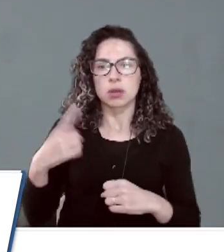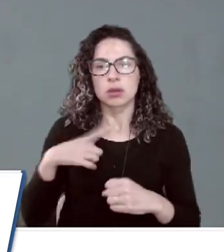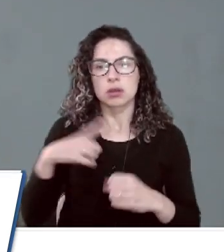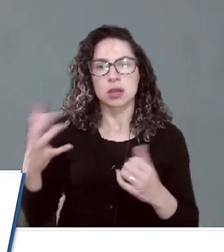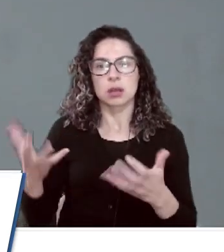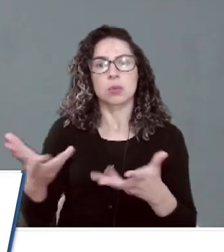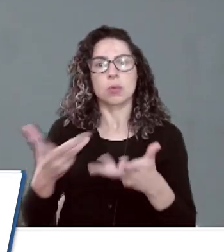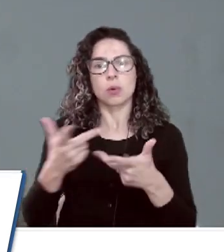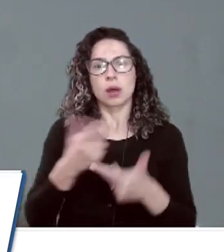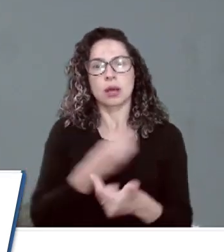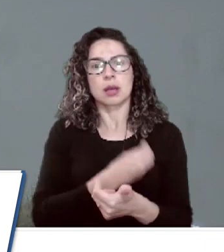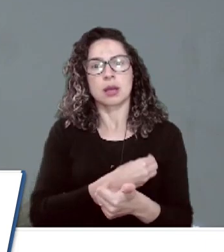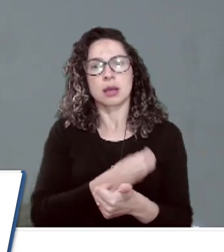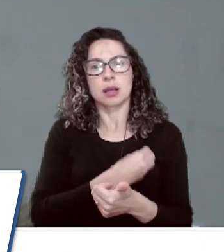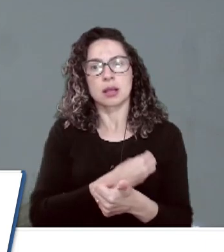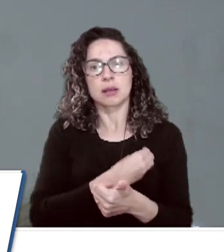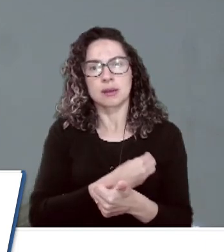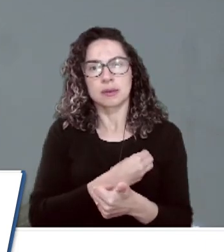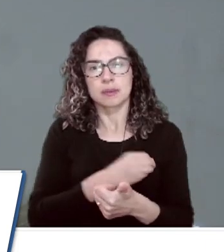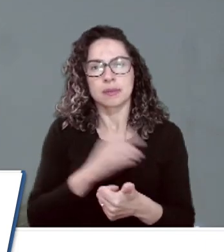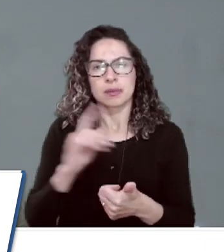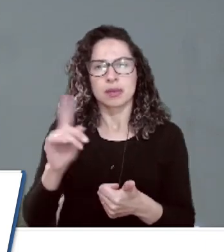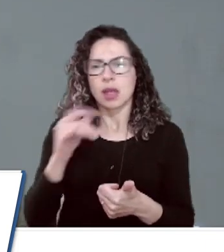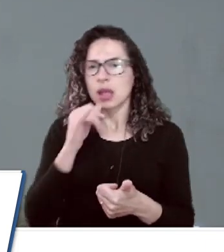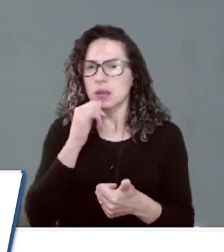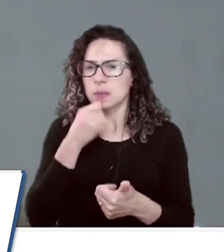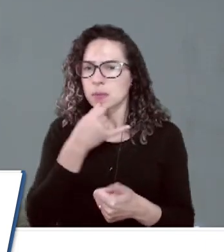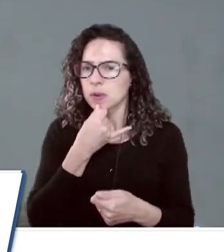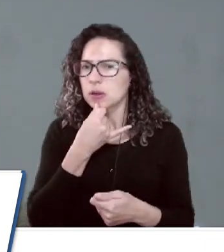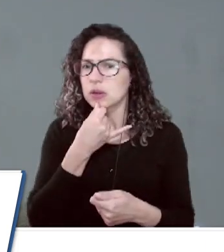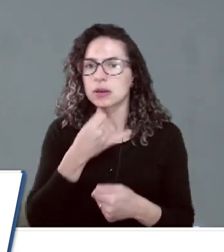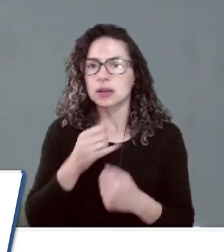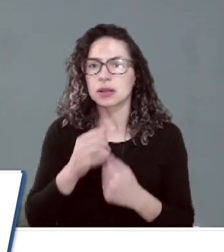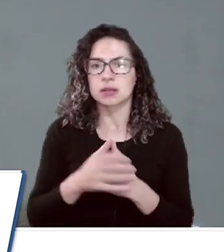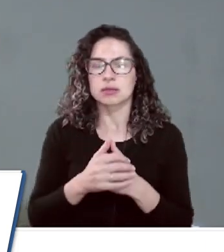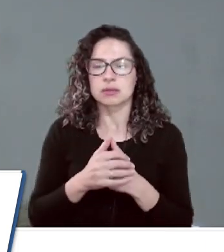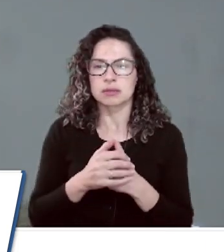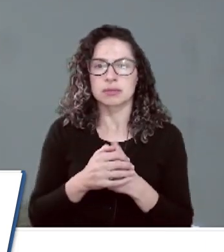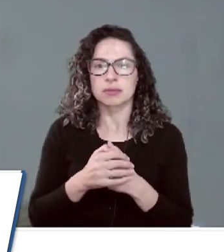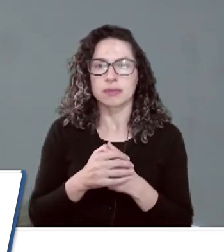temos, né? Então, ele foi muito infeliz. Isso aí, eu acho que